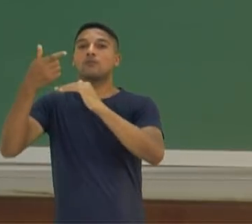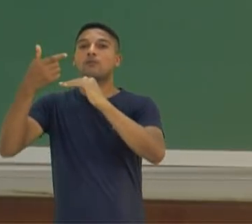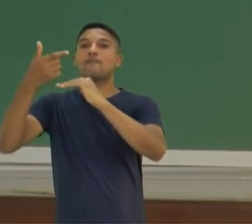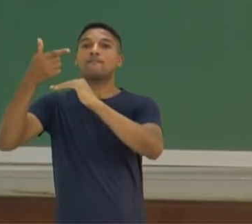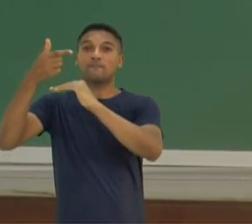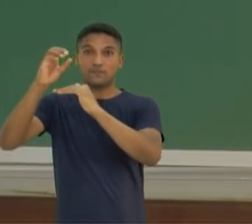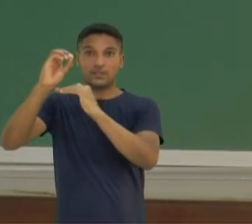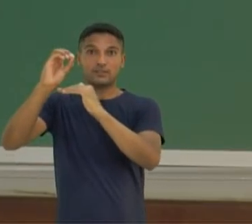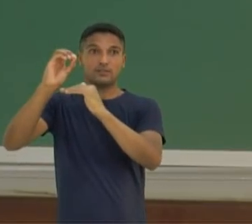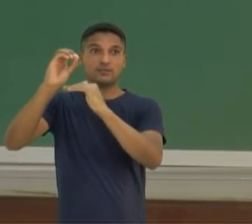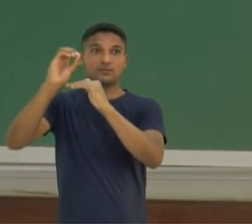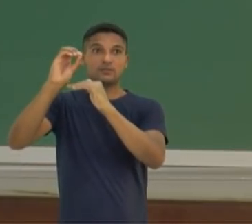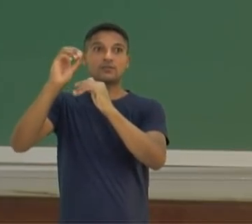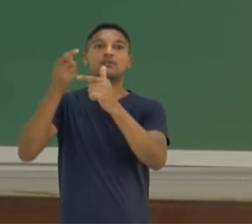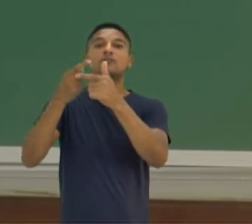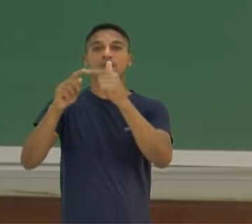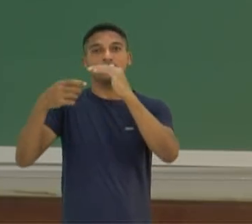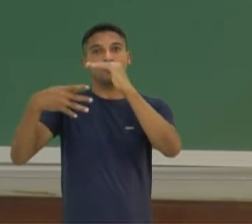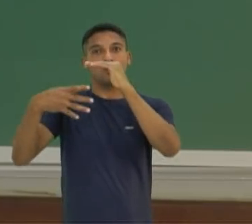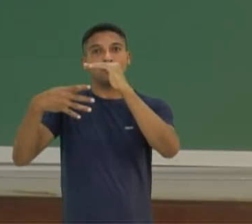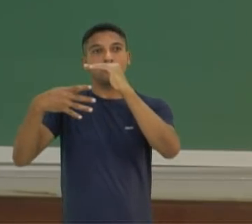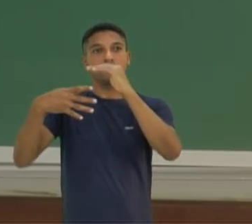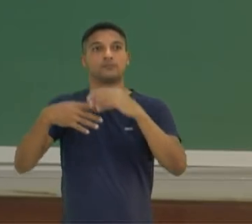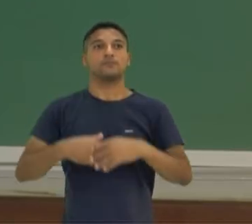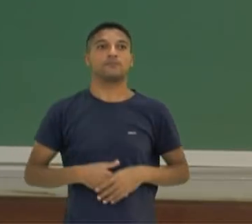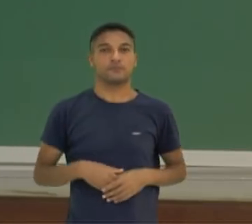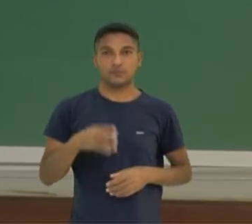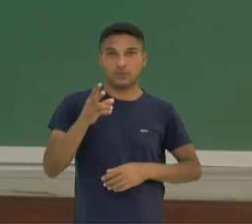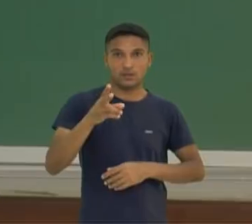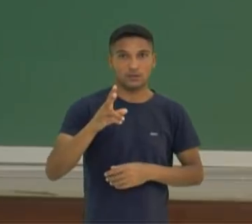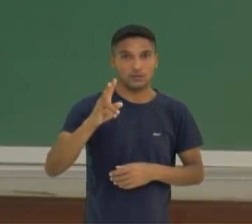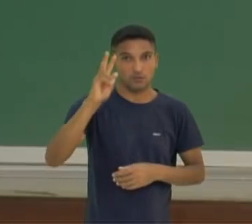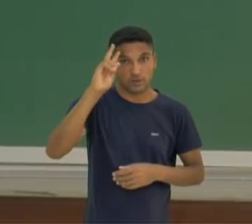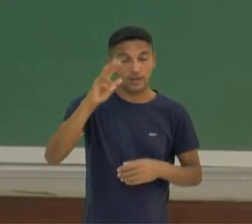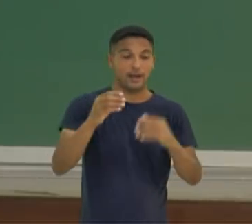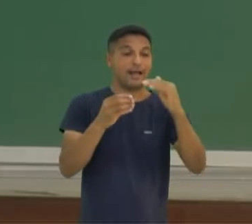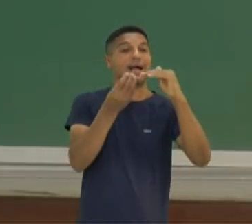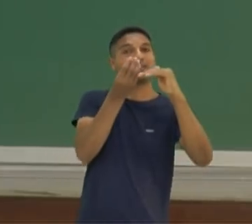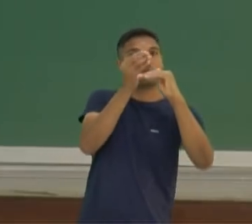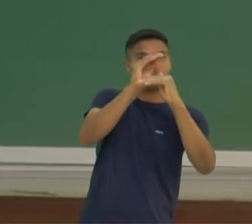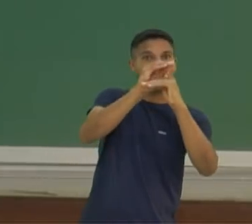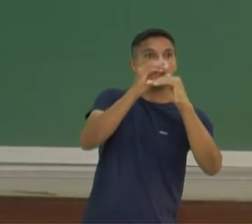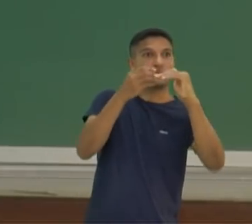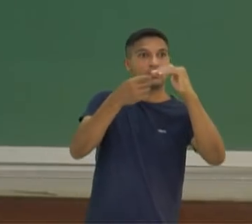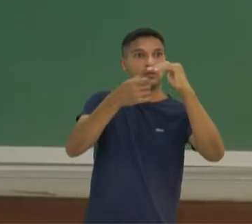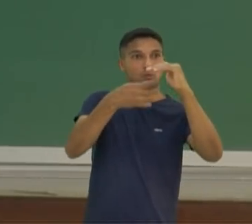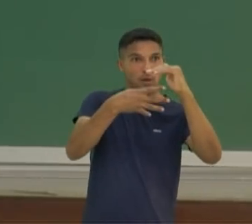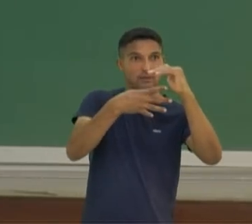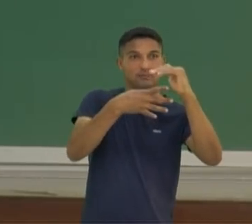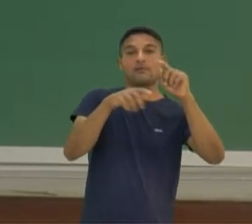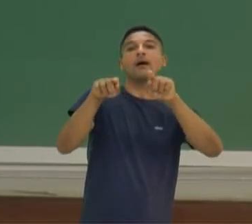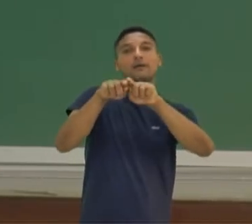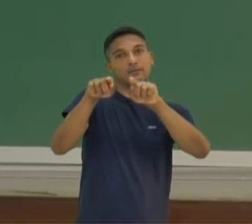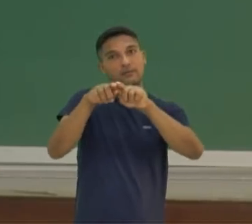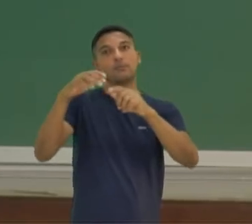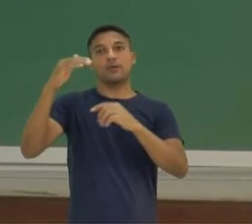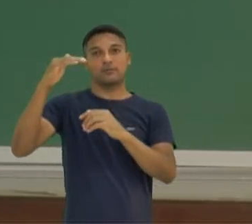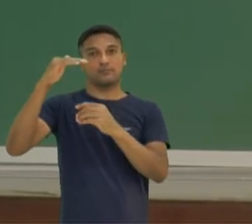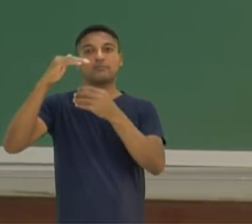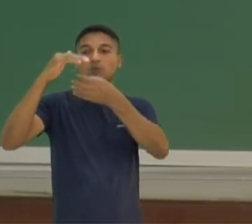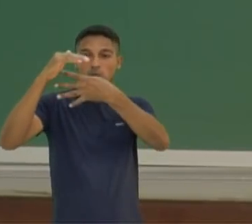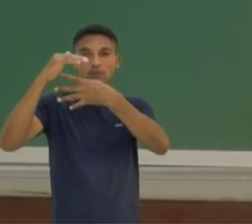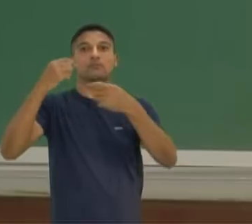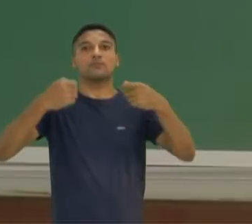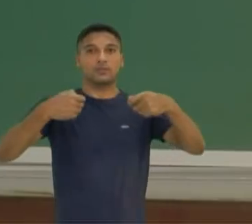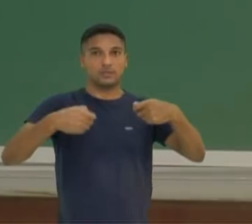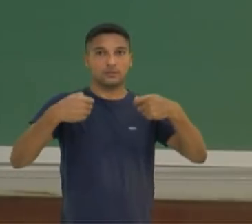que é x. Lembrando, o que eu fiz de um lado da igualdade, eu faço de outro. Se eu dividir aqui por